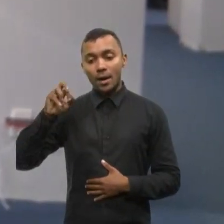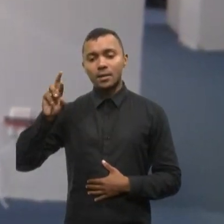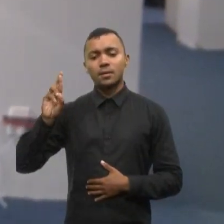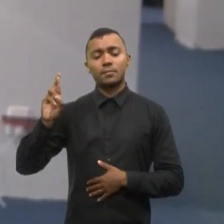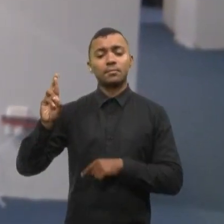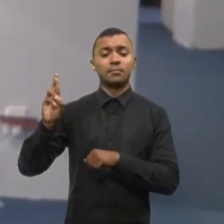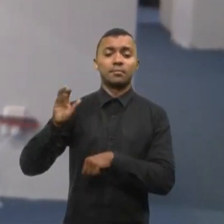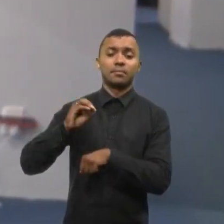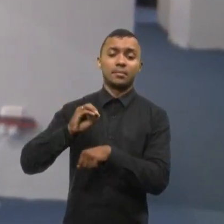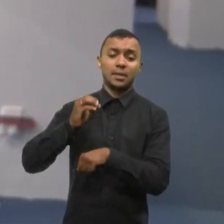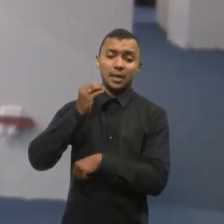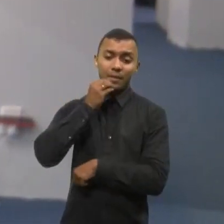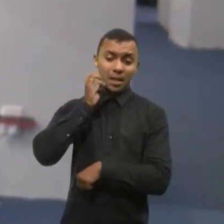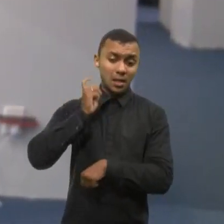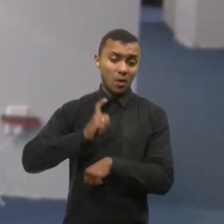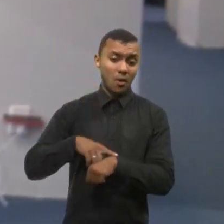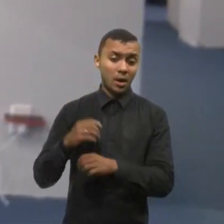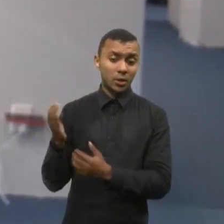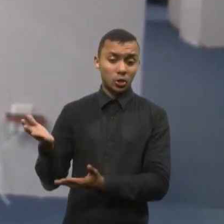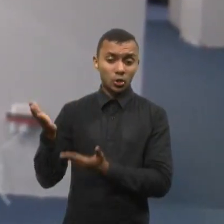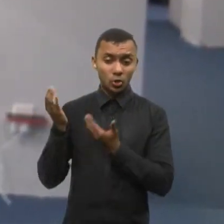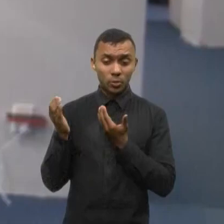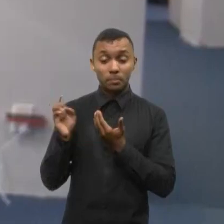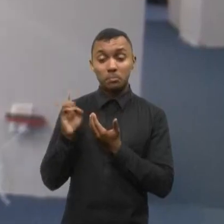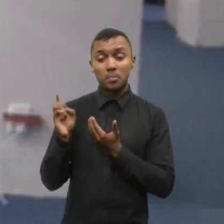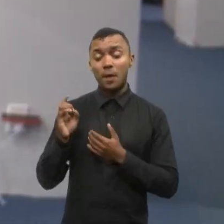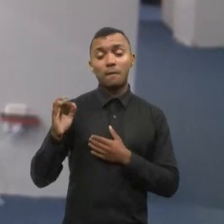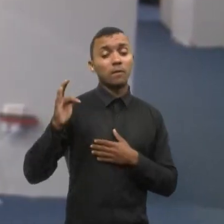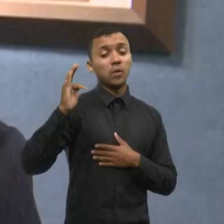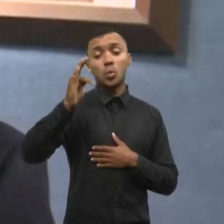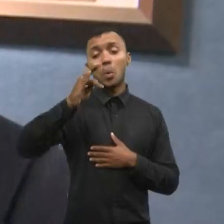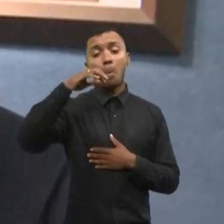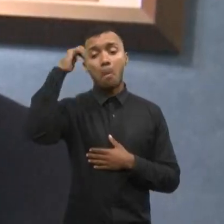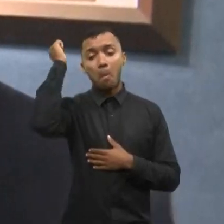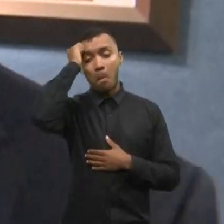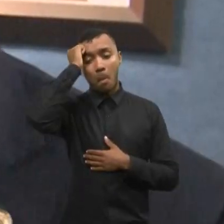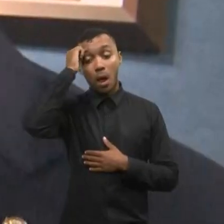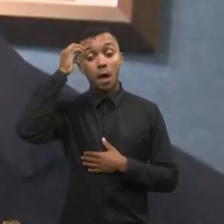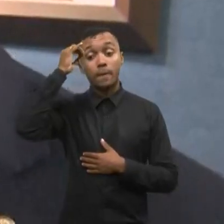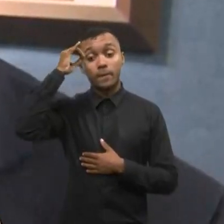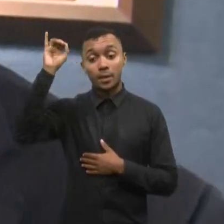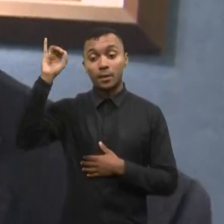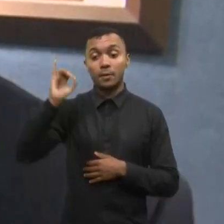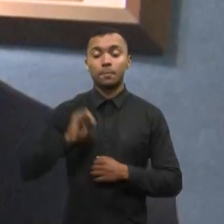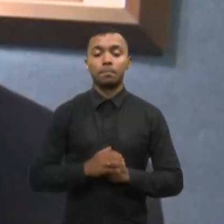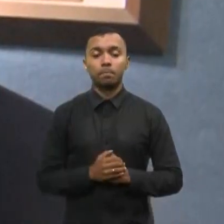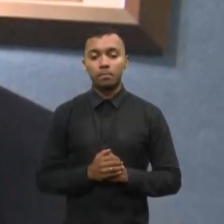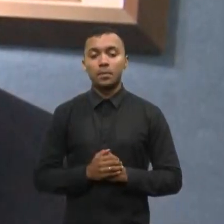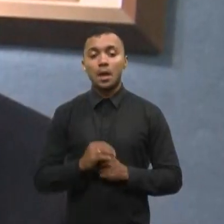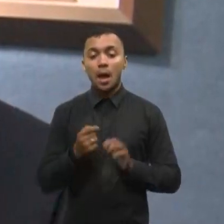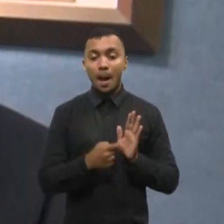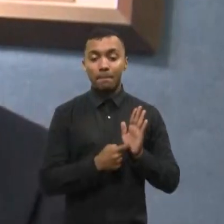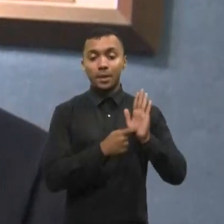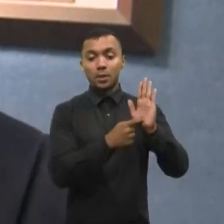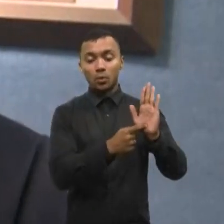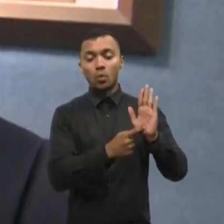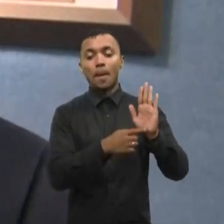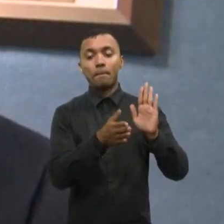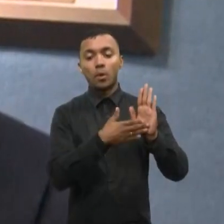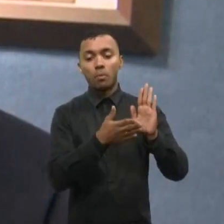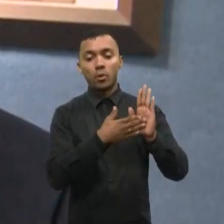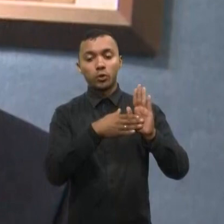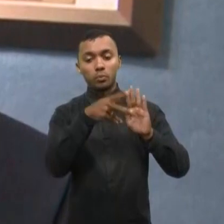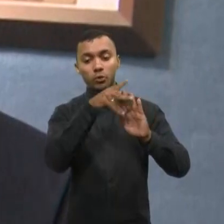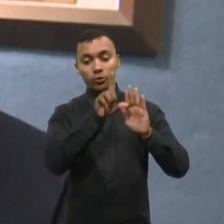ser feita na adolescência, para evitar arrependimentos no futuro. O parlamentar apresentou um projeto de lei que veda a realização